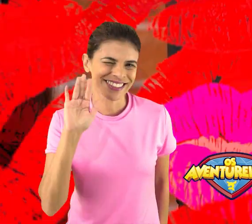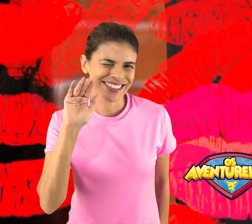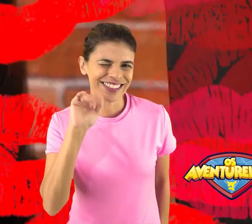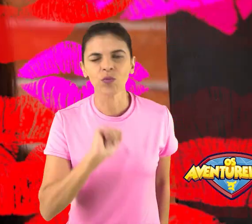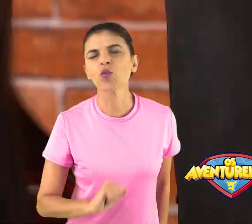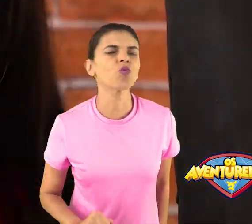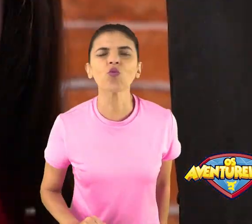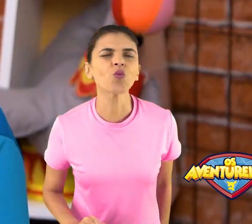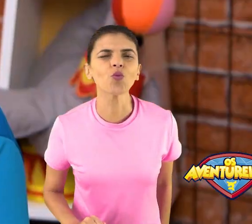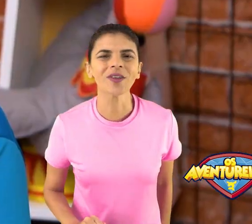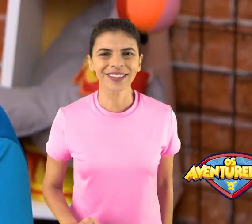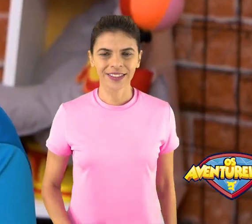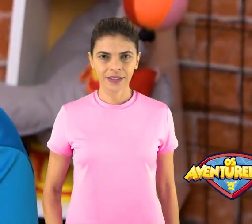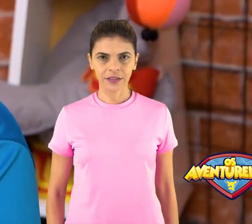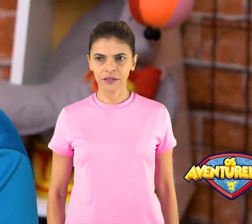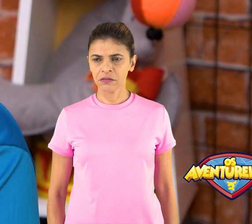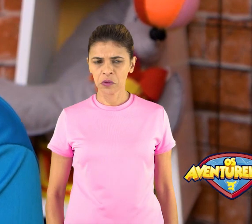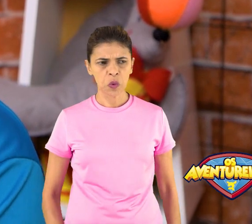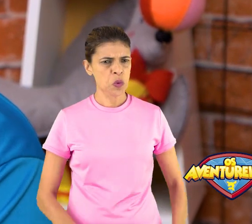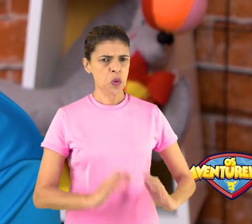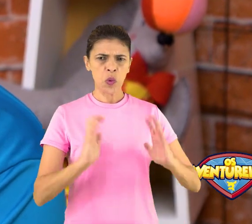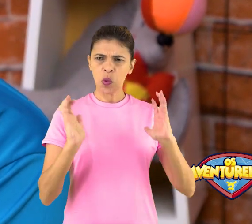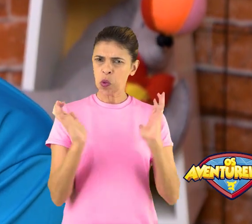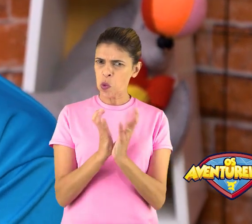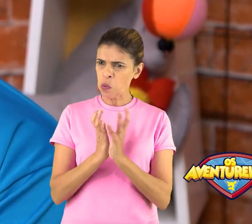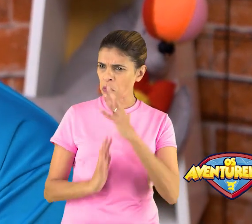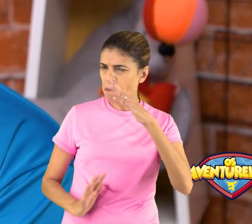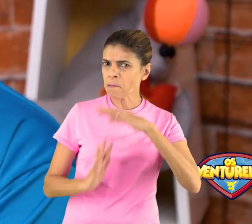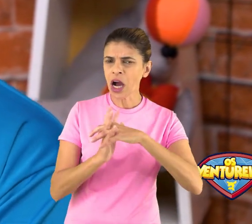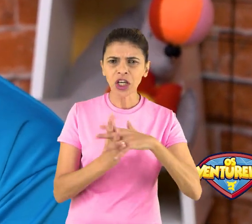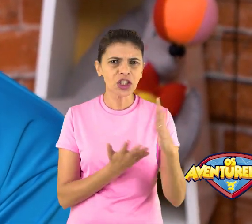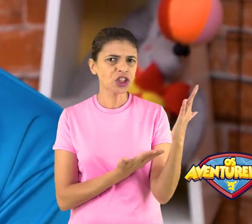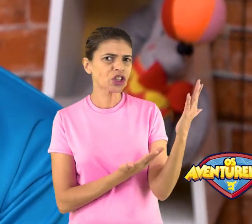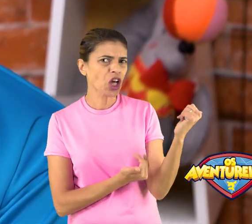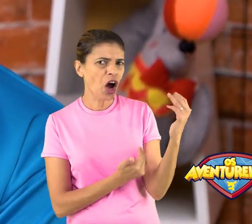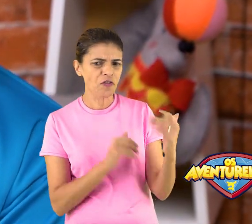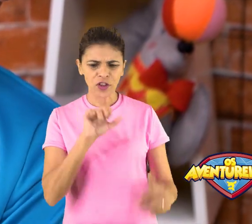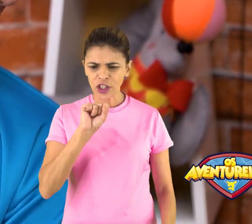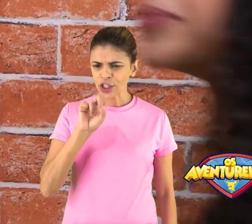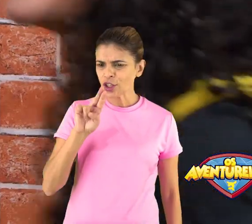Beijinhos! Público super jovem. Gostei disso.